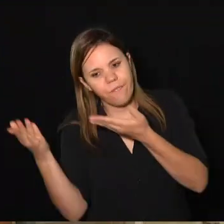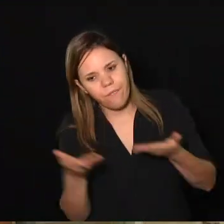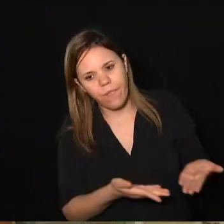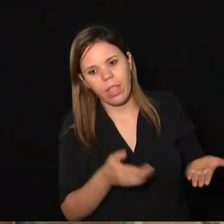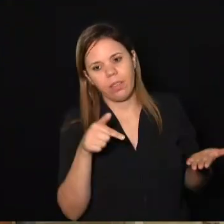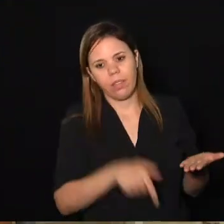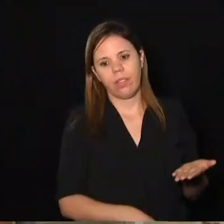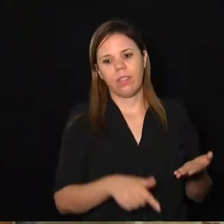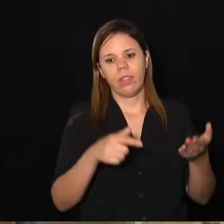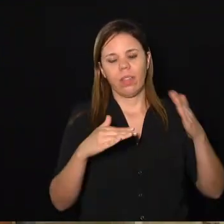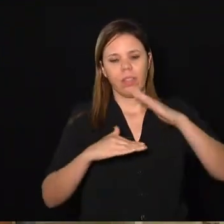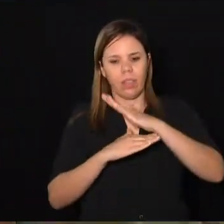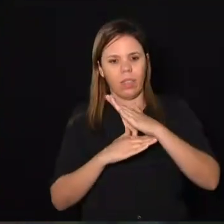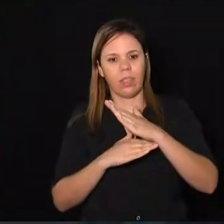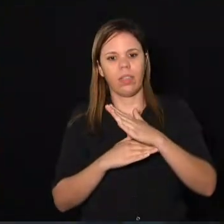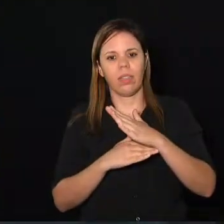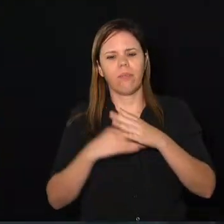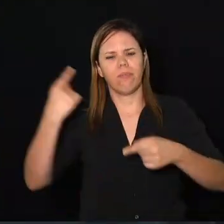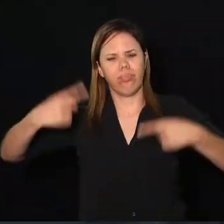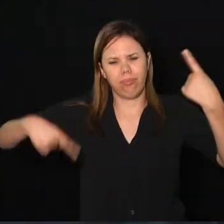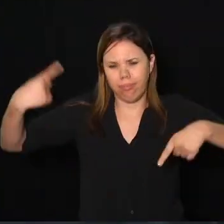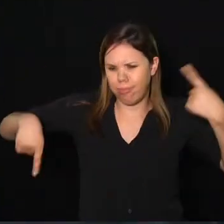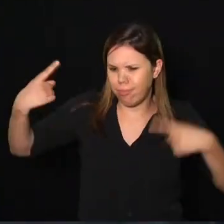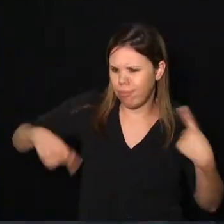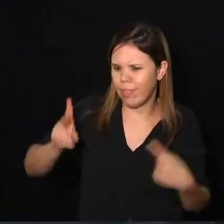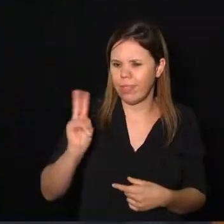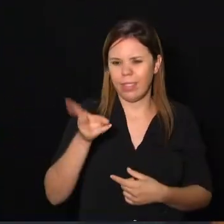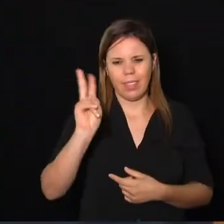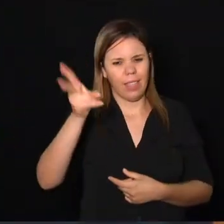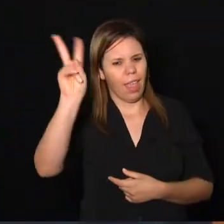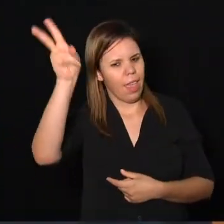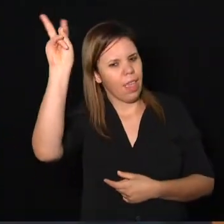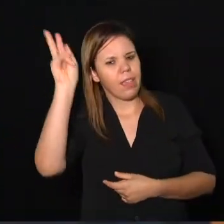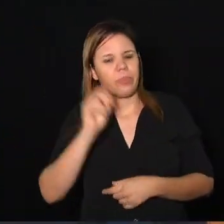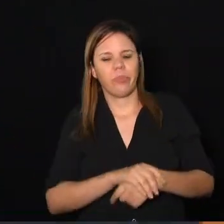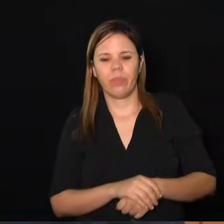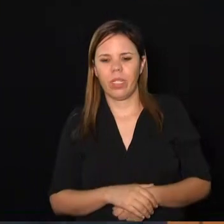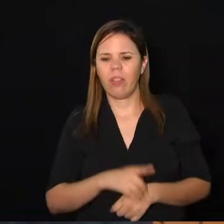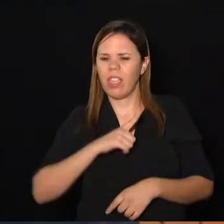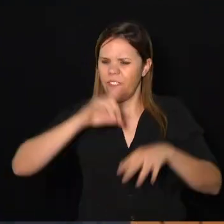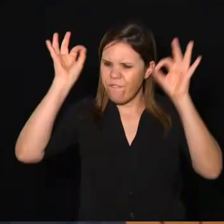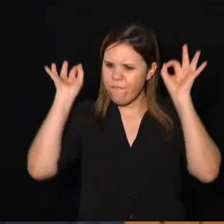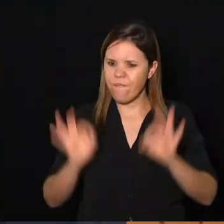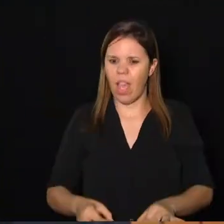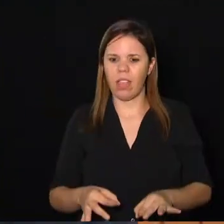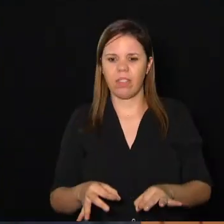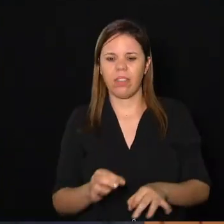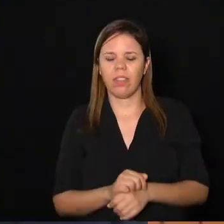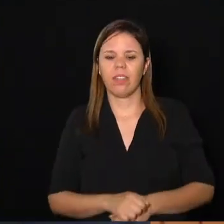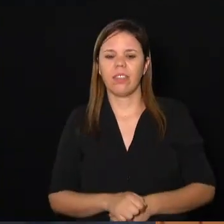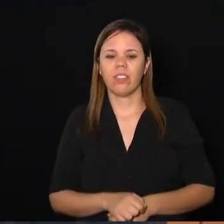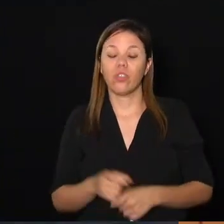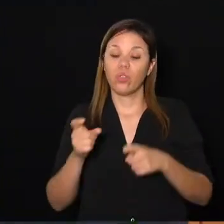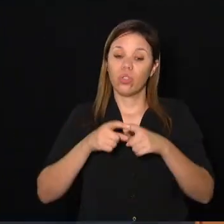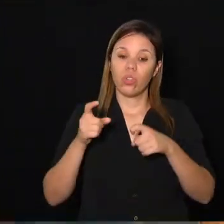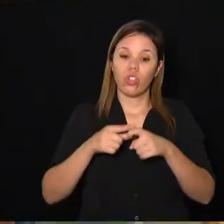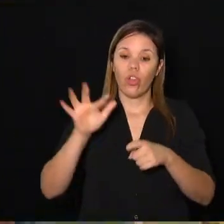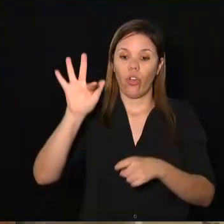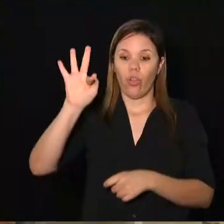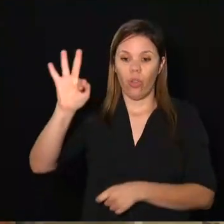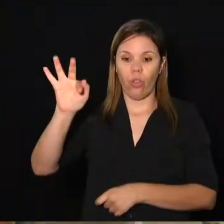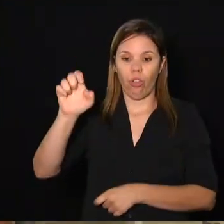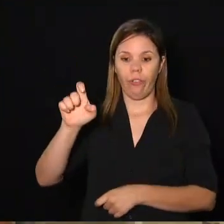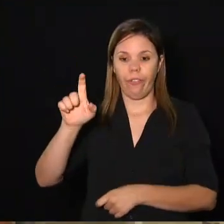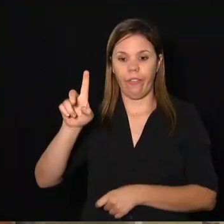casa que é a casa das grandes discussões e aqui nós temos que fazer com certeza doutor Felipe muito obrigado